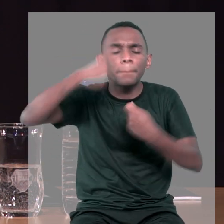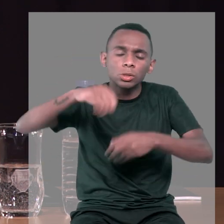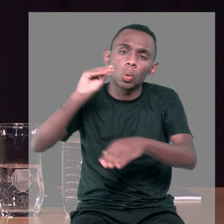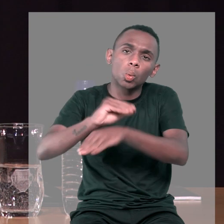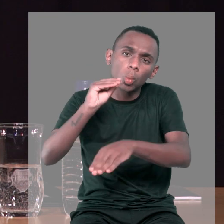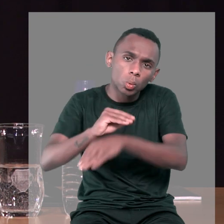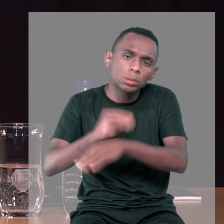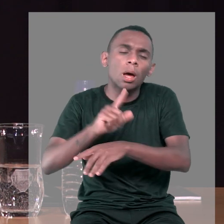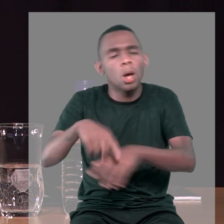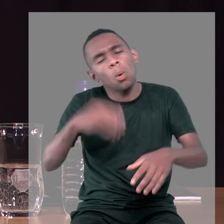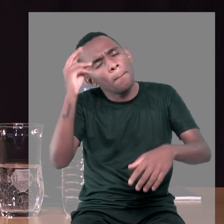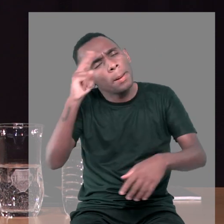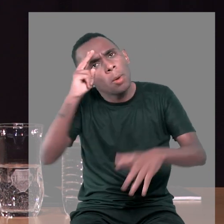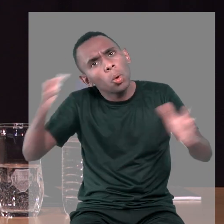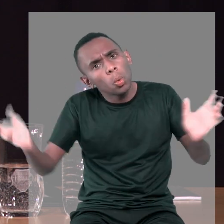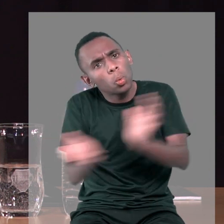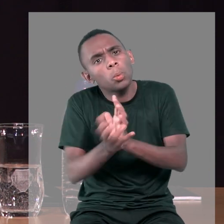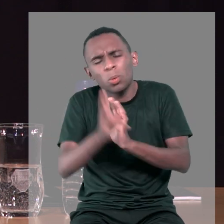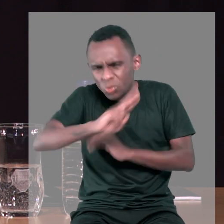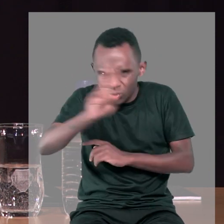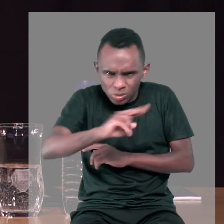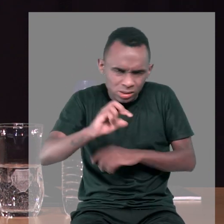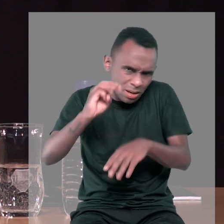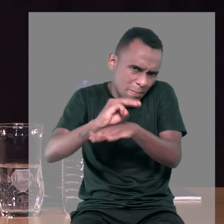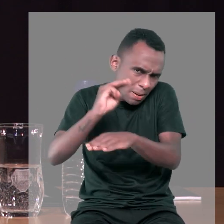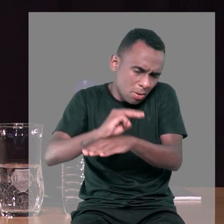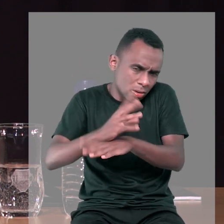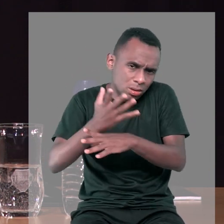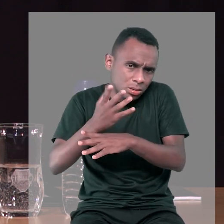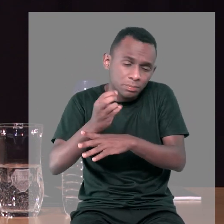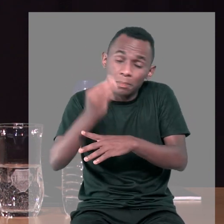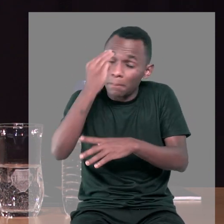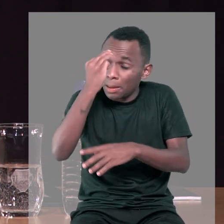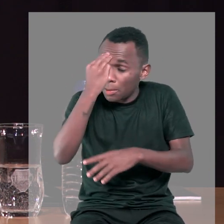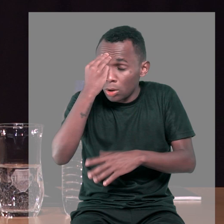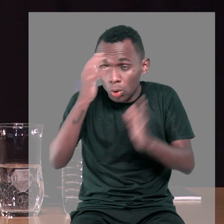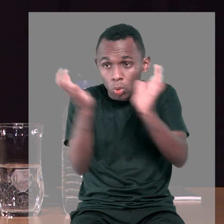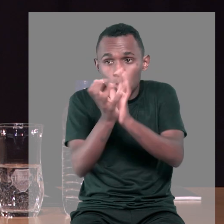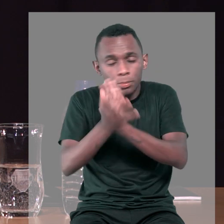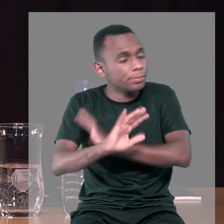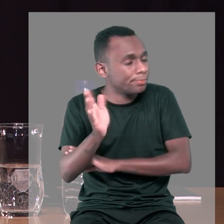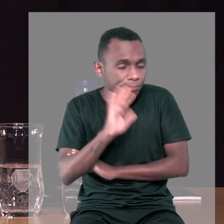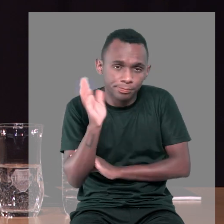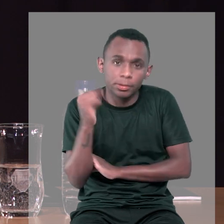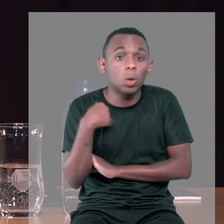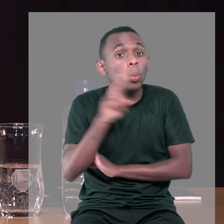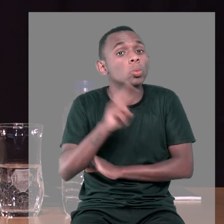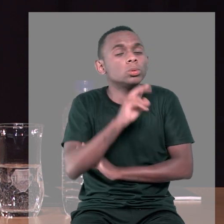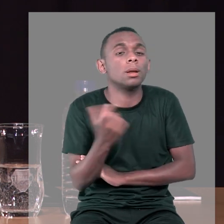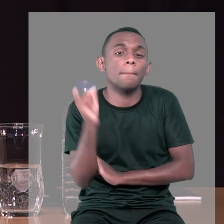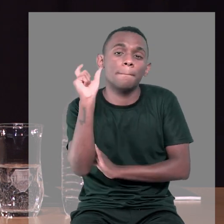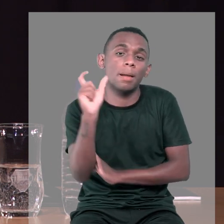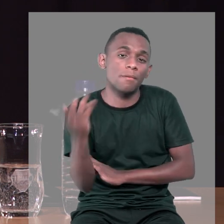afinidade evidente entre verdade factual e memória coletiva. Pois que a verdade